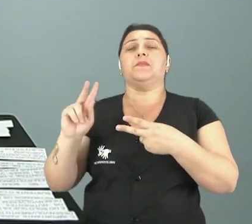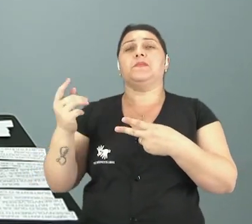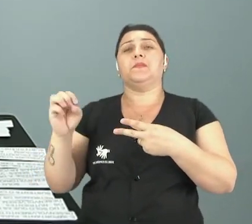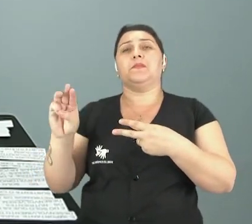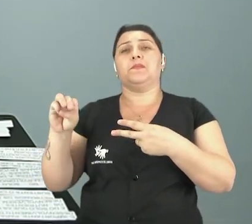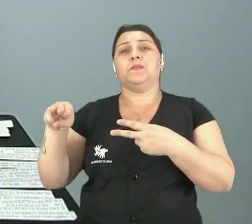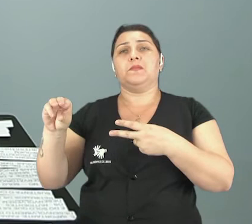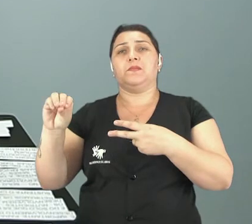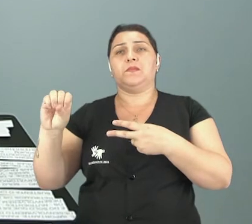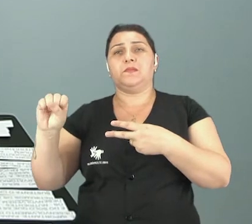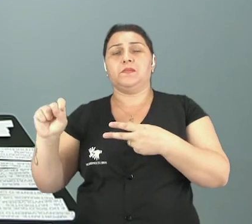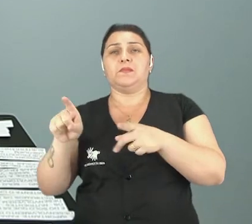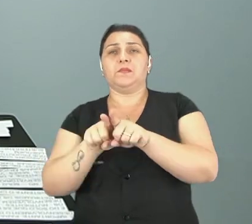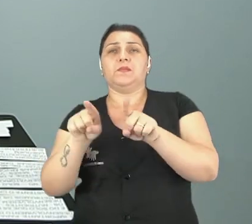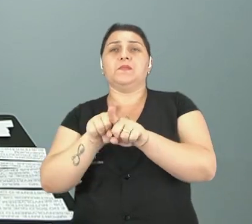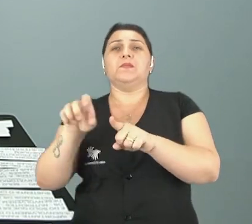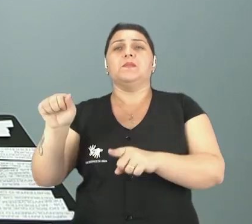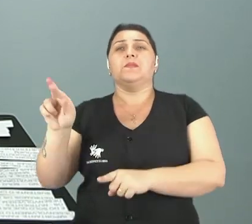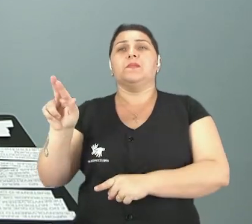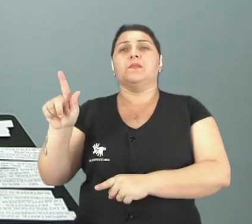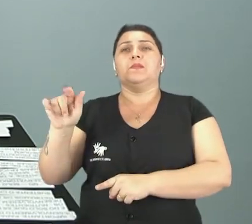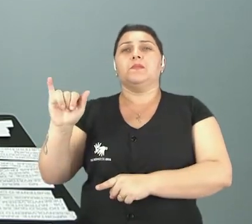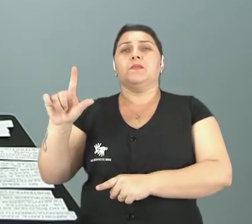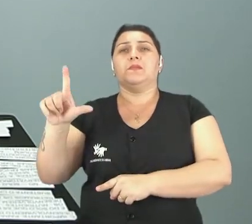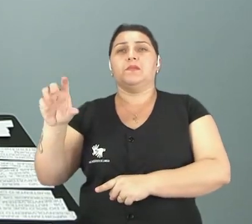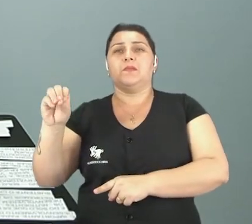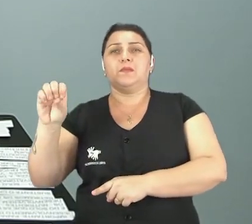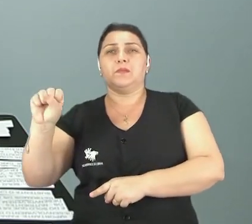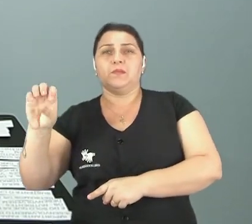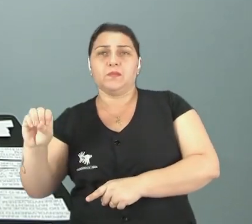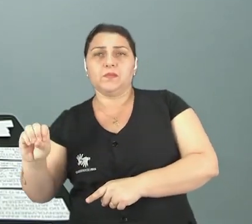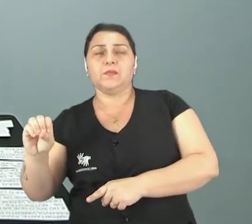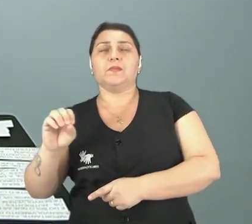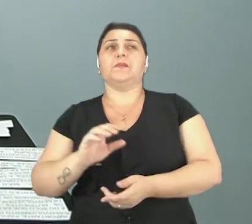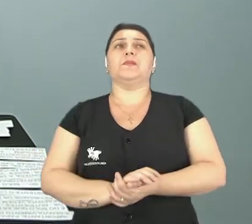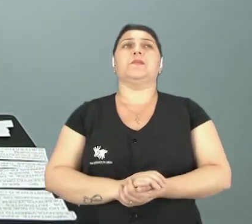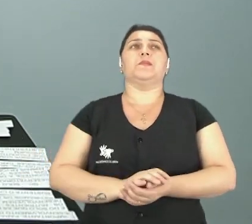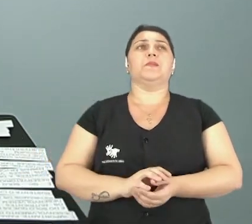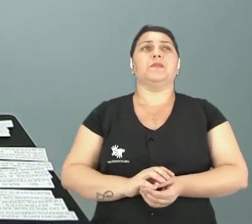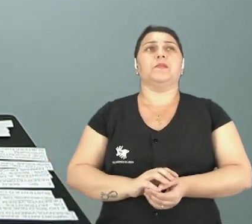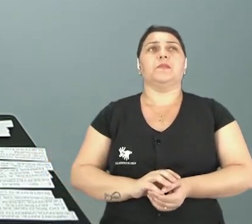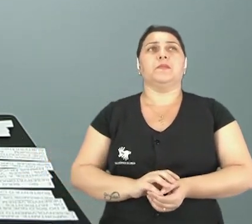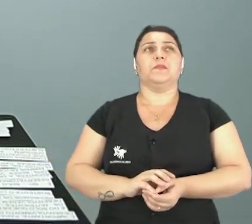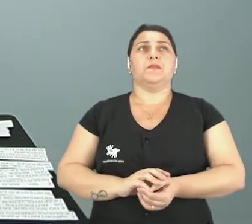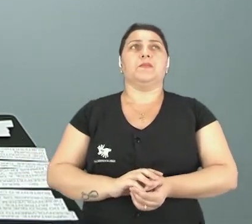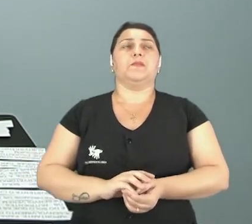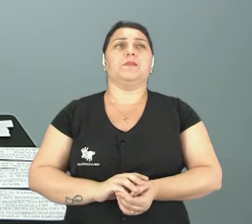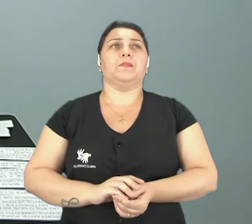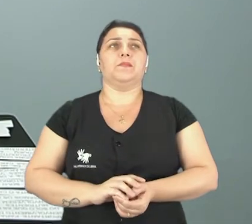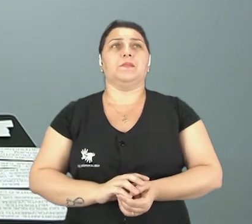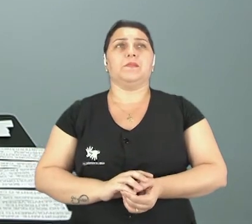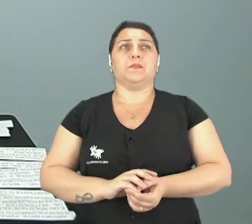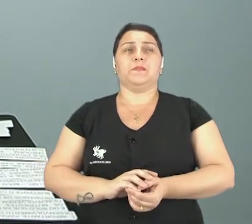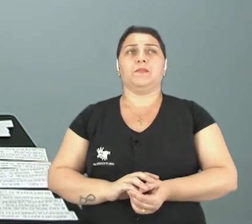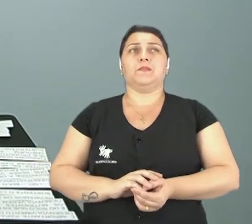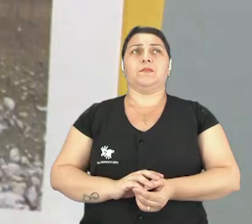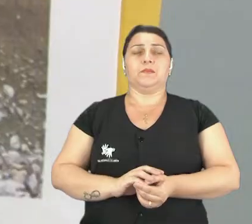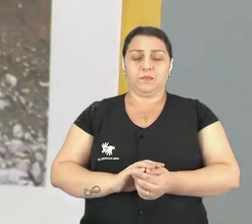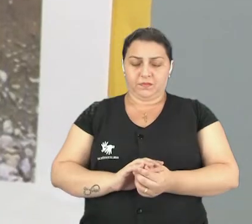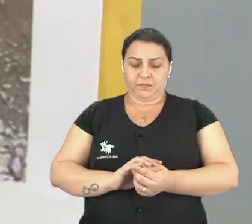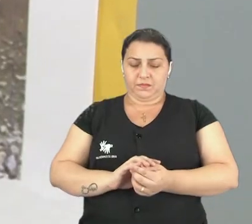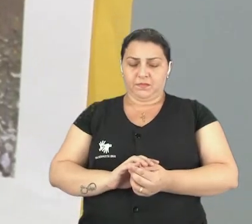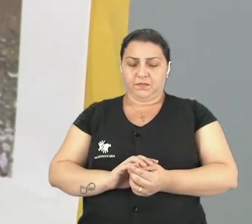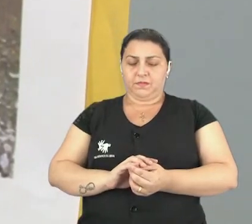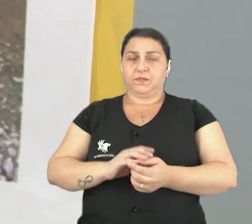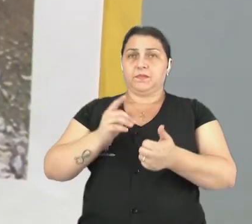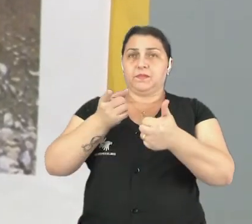e o argiloso, mas tem outros tipos de solo, tá? Então, aqui, vamos observar direitinho. Aqui